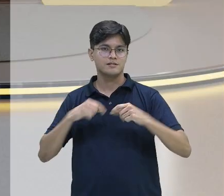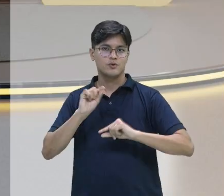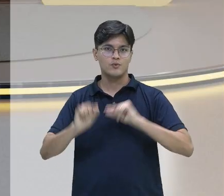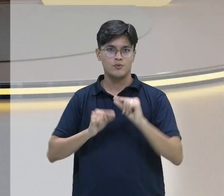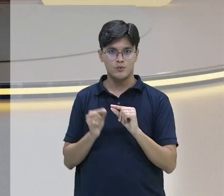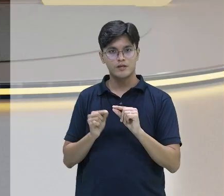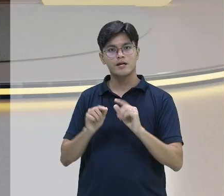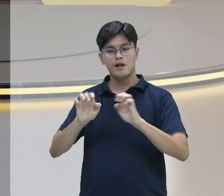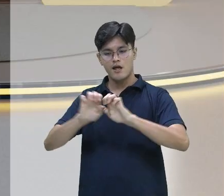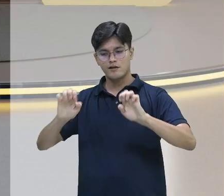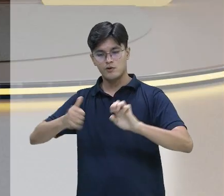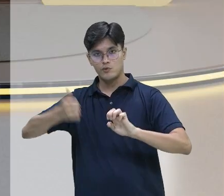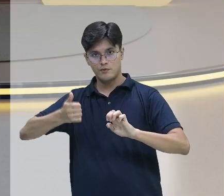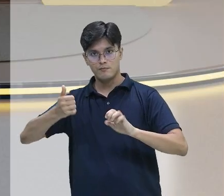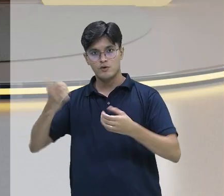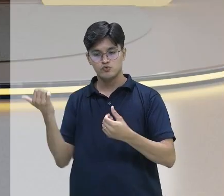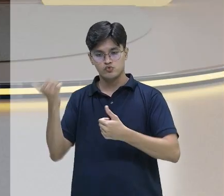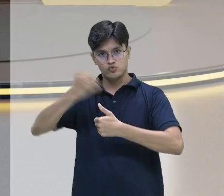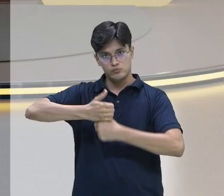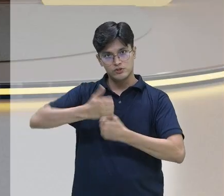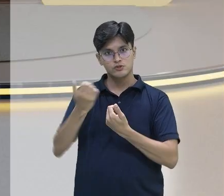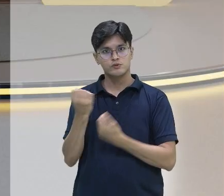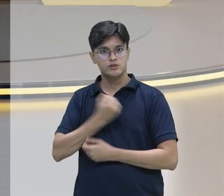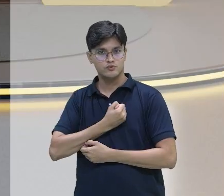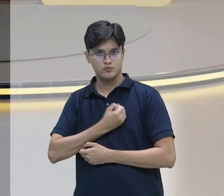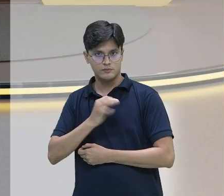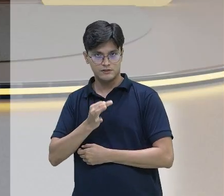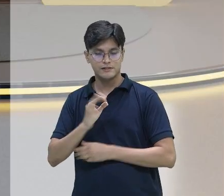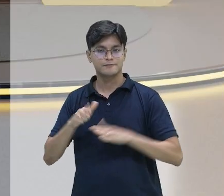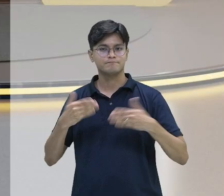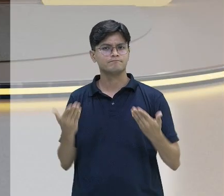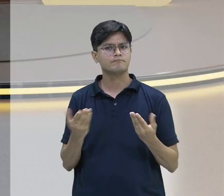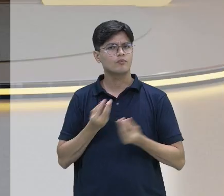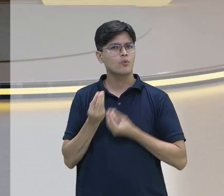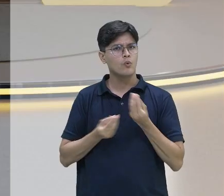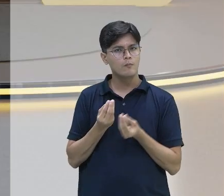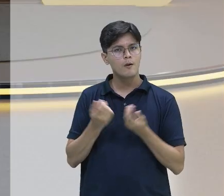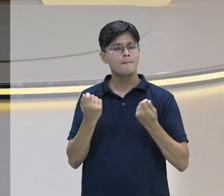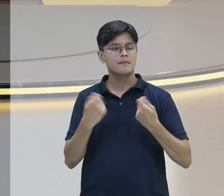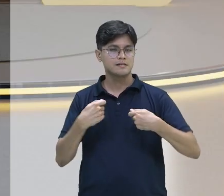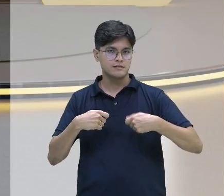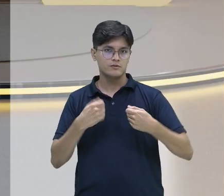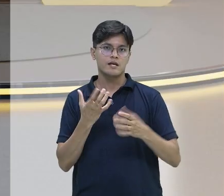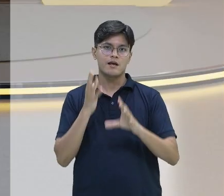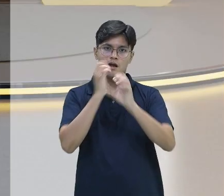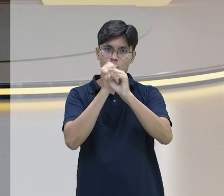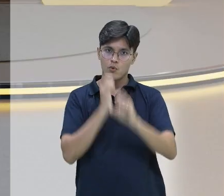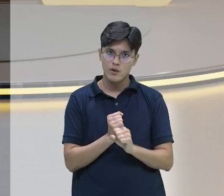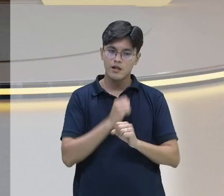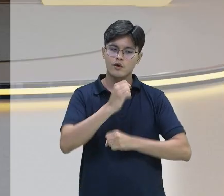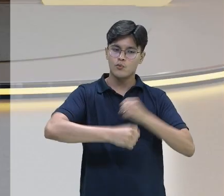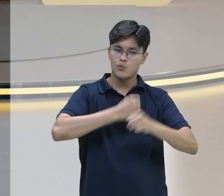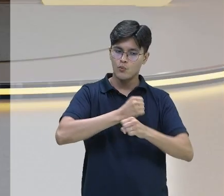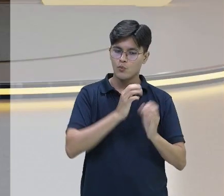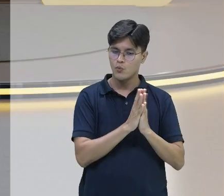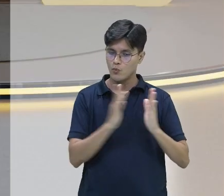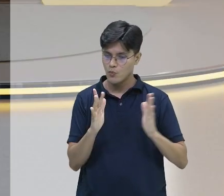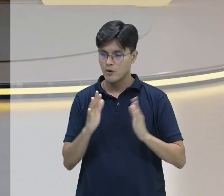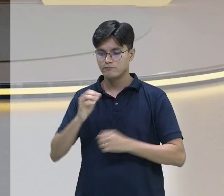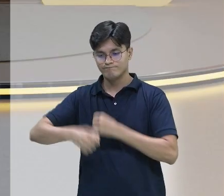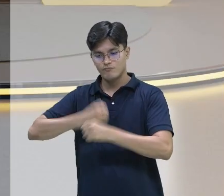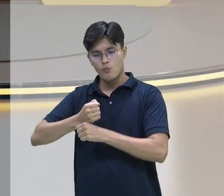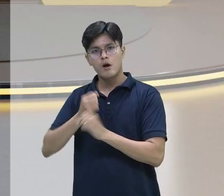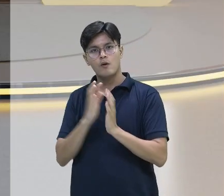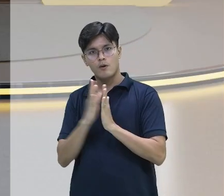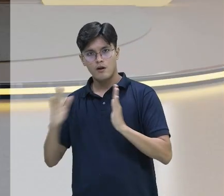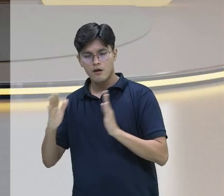a quantidade de anos. E o que acontece? A gente vai calculando ano por ano. No segundo ano, então, você substitui lá no